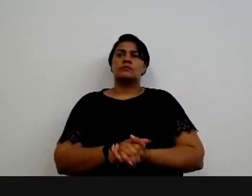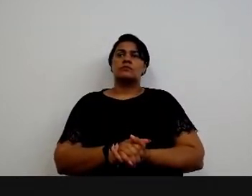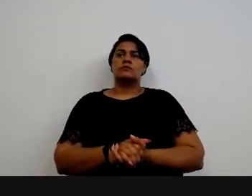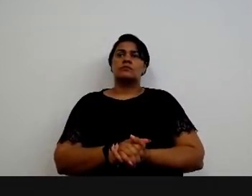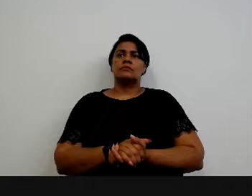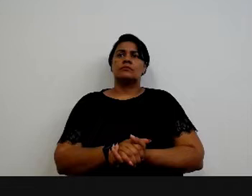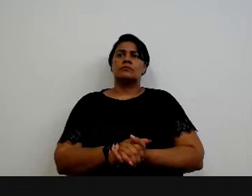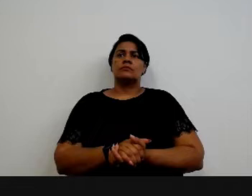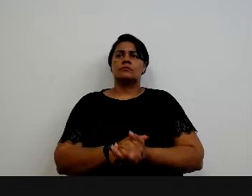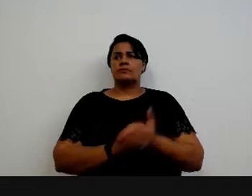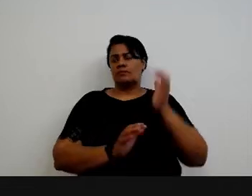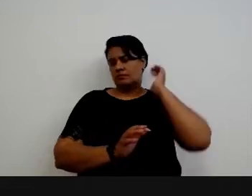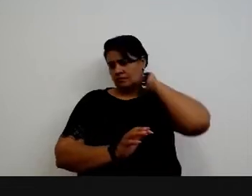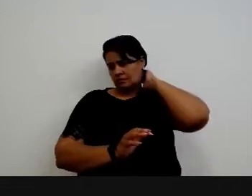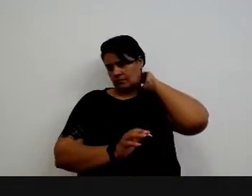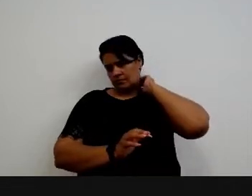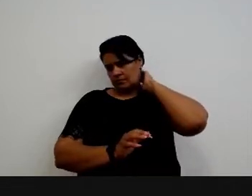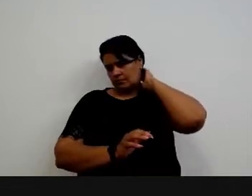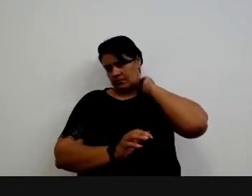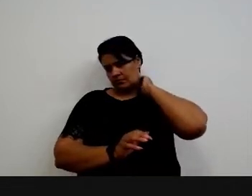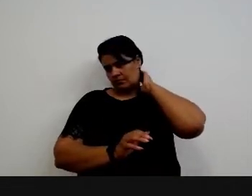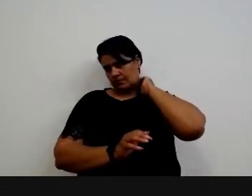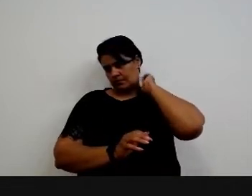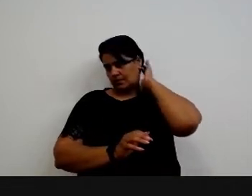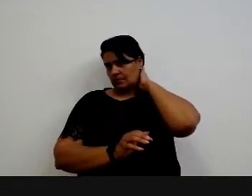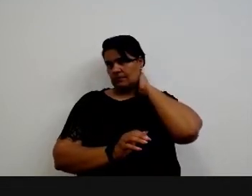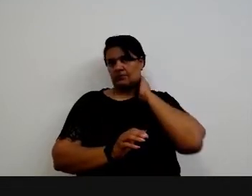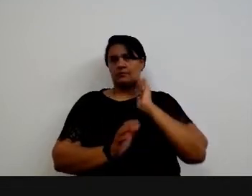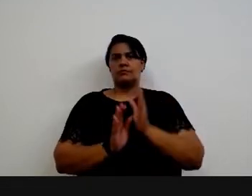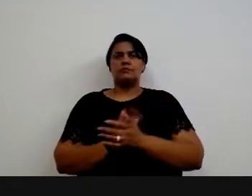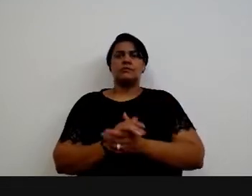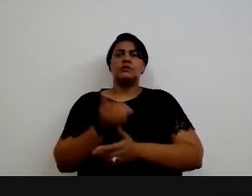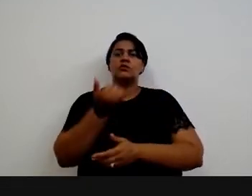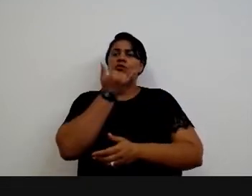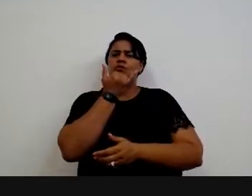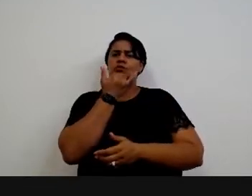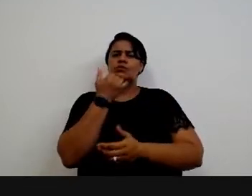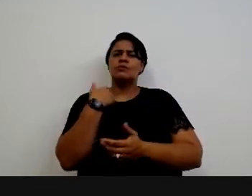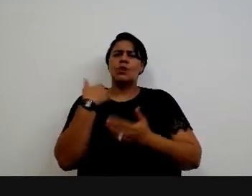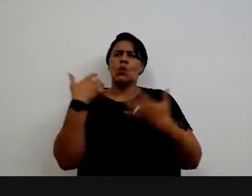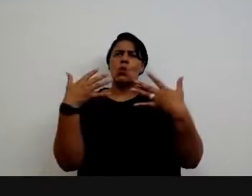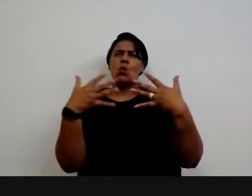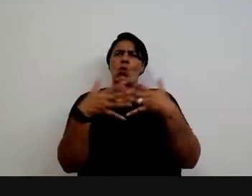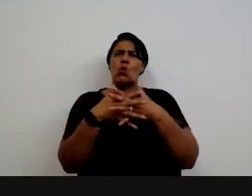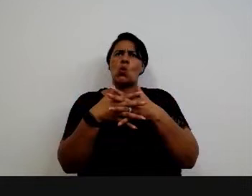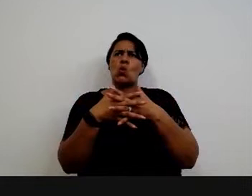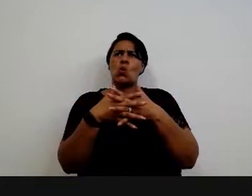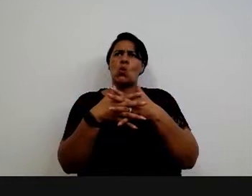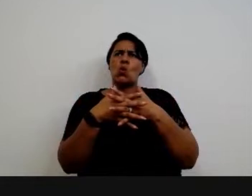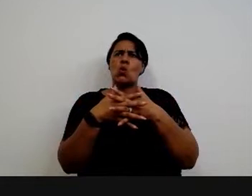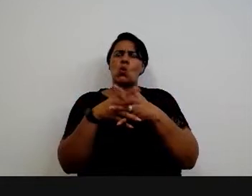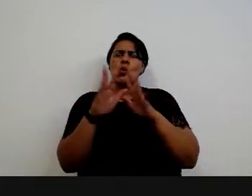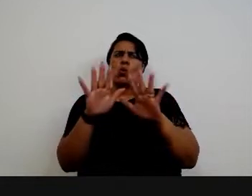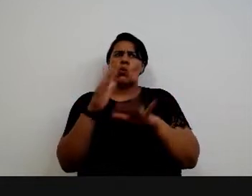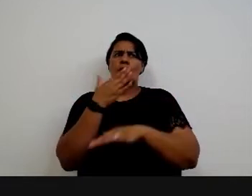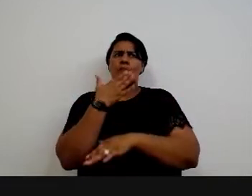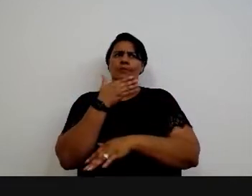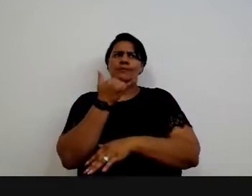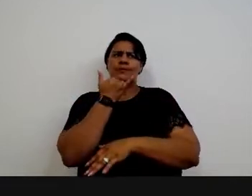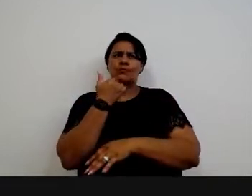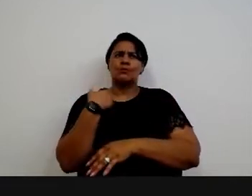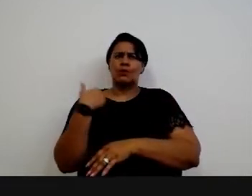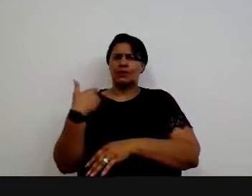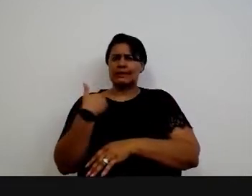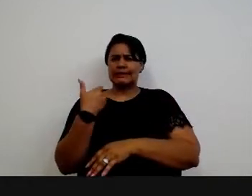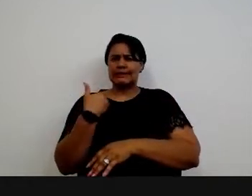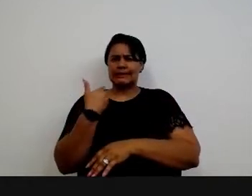Perdi o fio. Onde que eu estava falando? Eu estava falando da... Idade é um problema, né? Idade é um problema, né, gente?